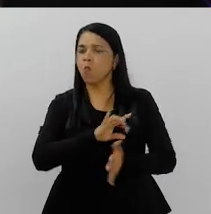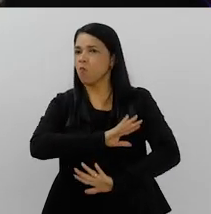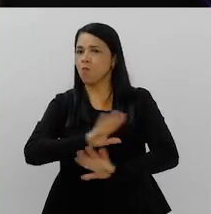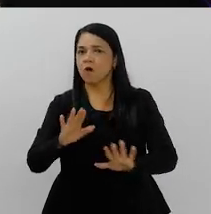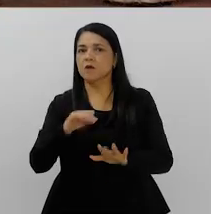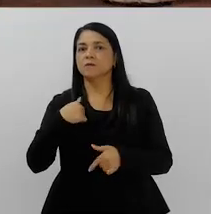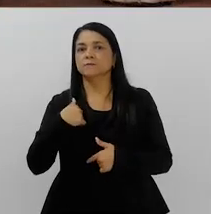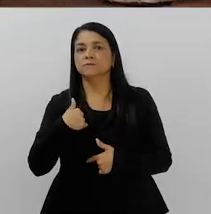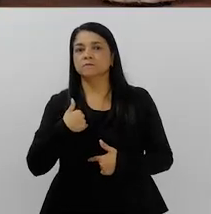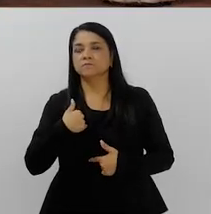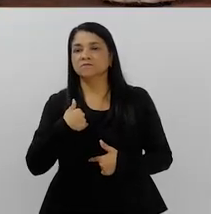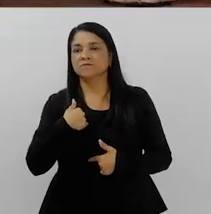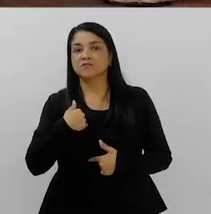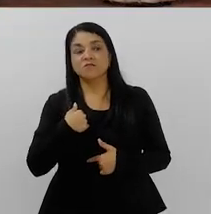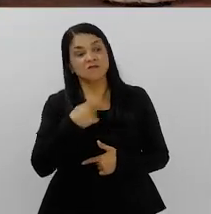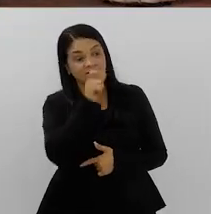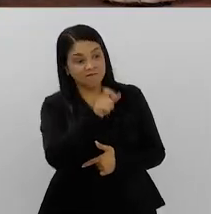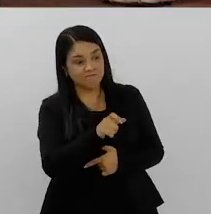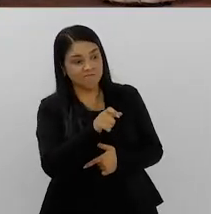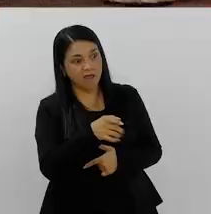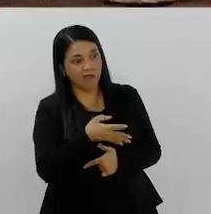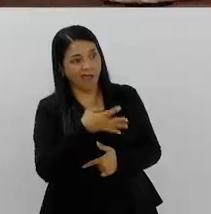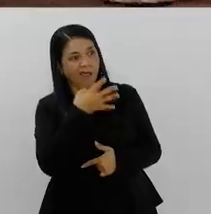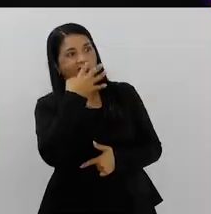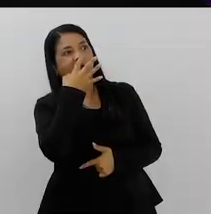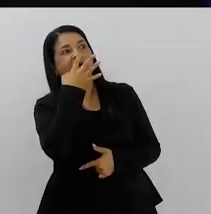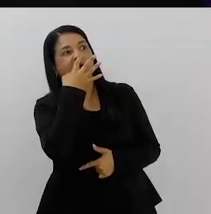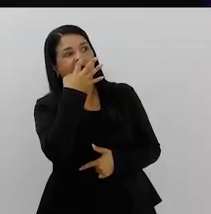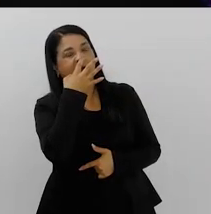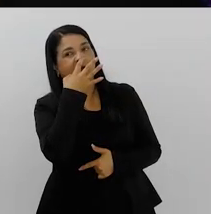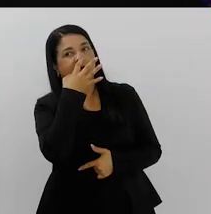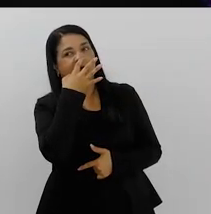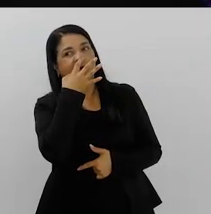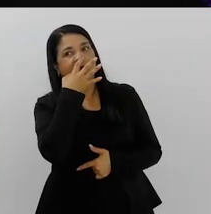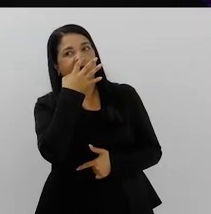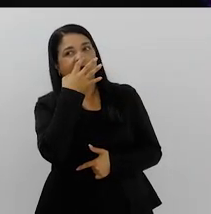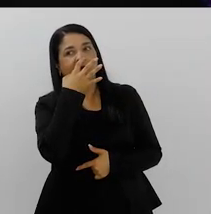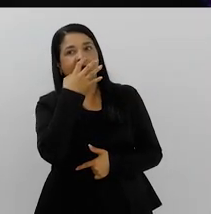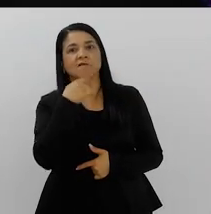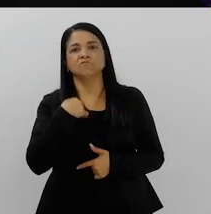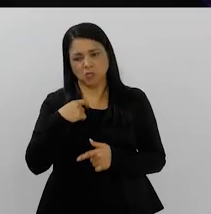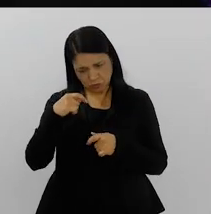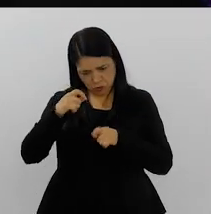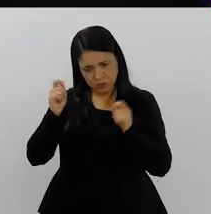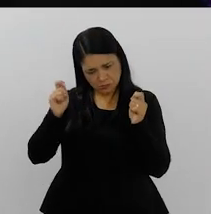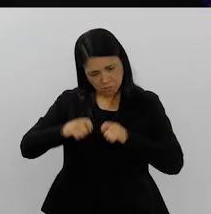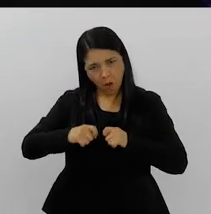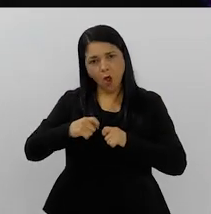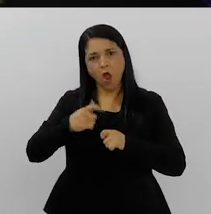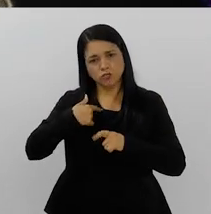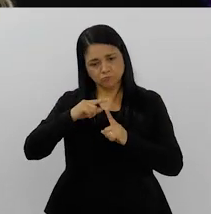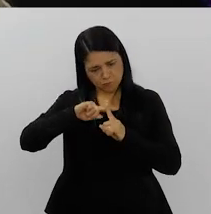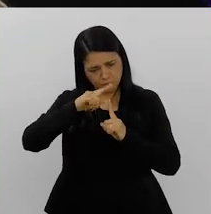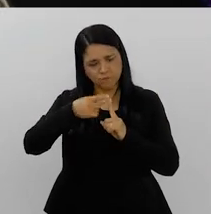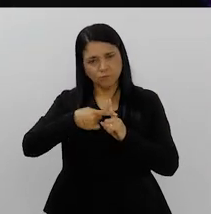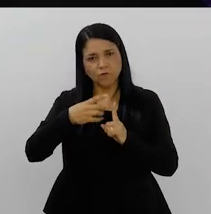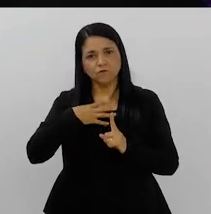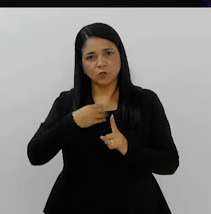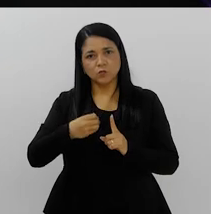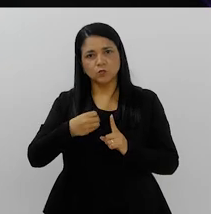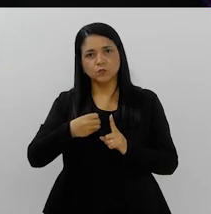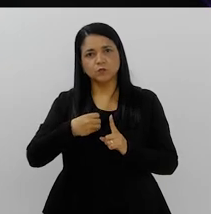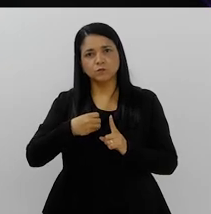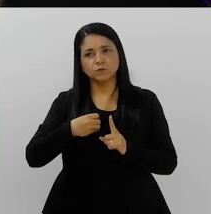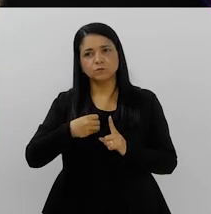e como ele se espantou falei não vou fazer eu sei que eu posso gerar o meu filho